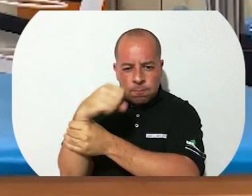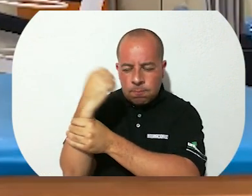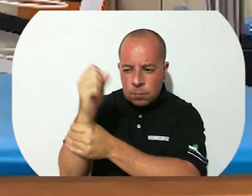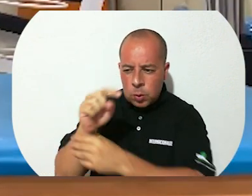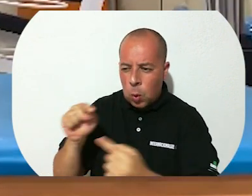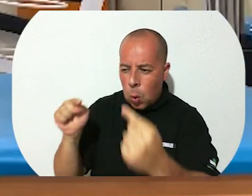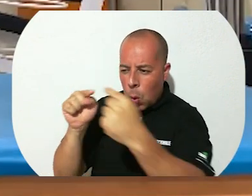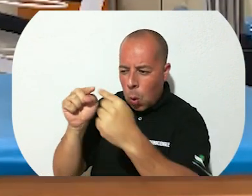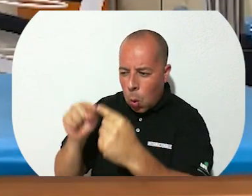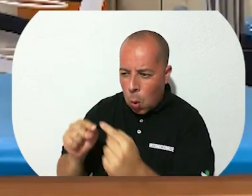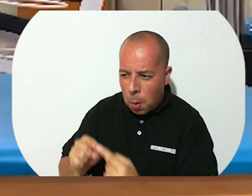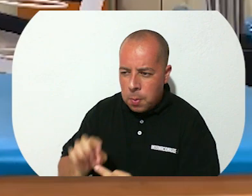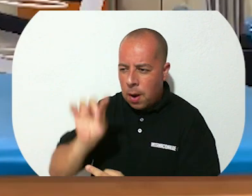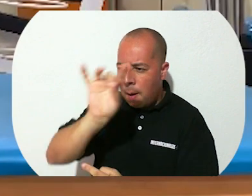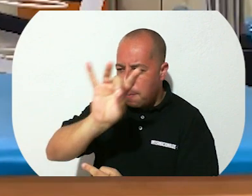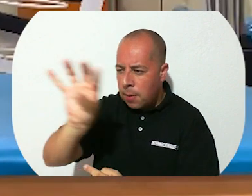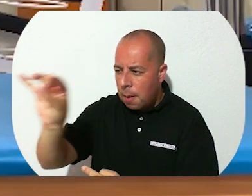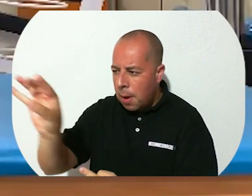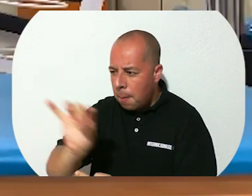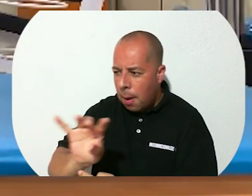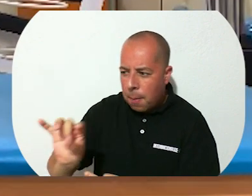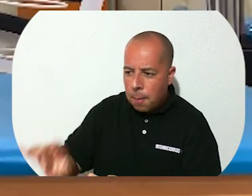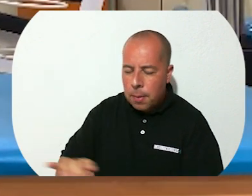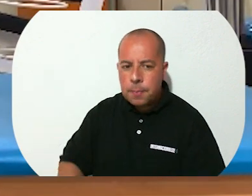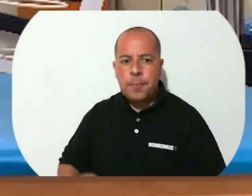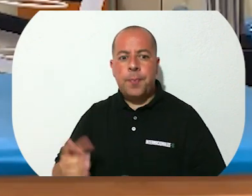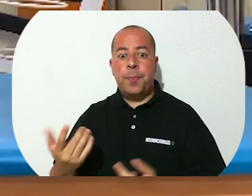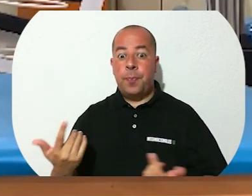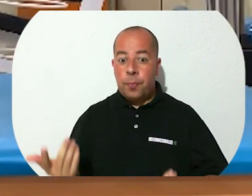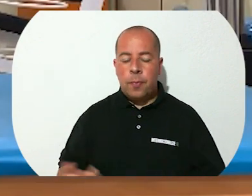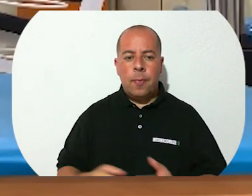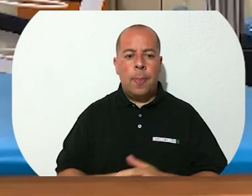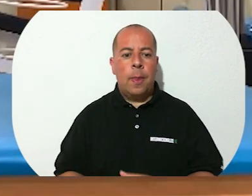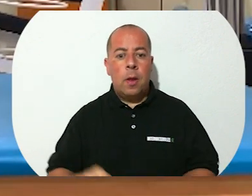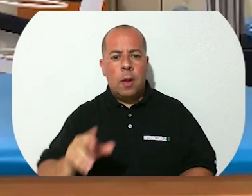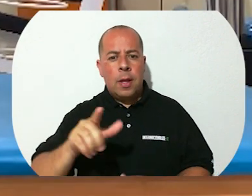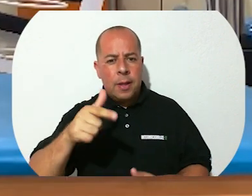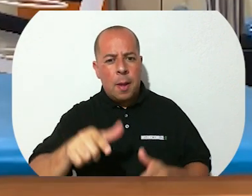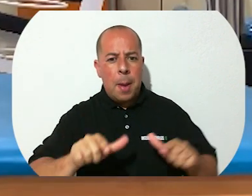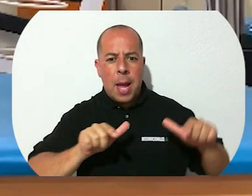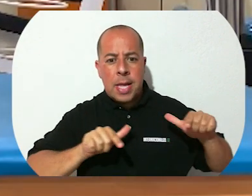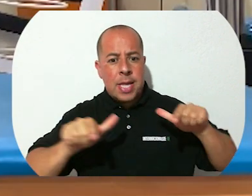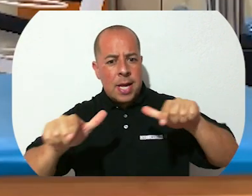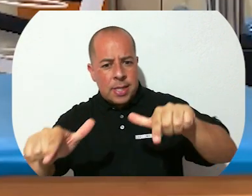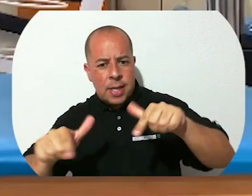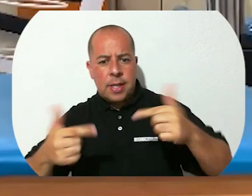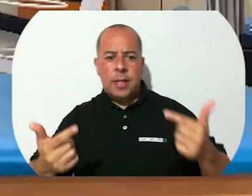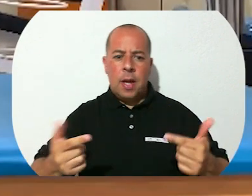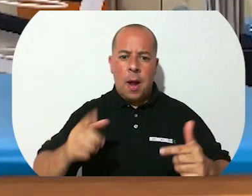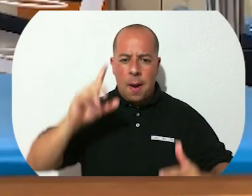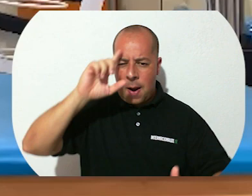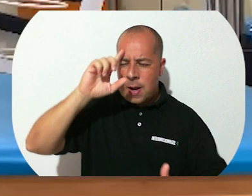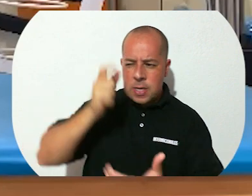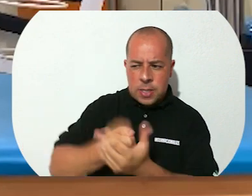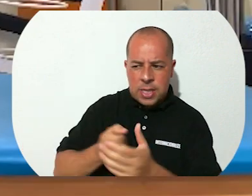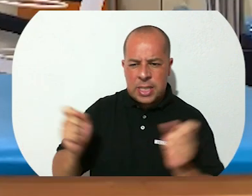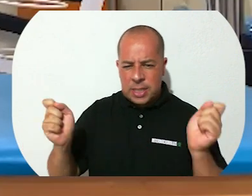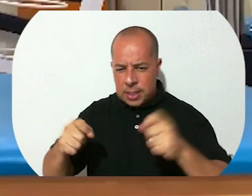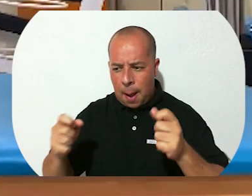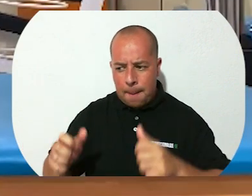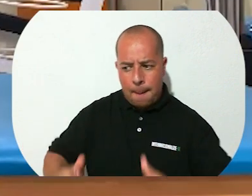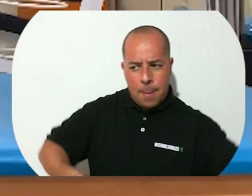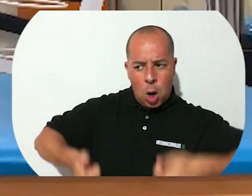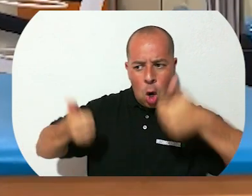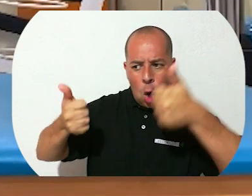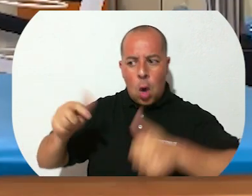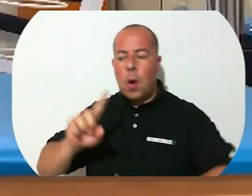tratamentos fisioterapêuticos pertinentes a cada situação, estabelecer prognóstico, emitir laudos,